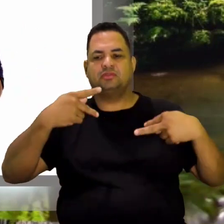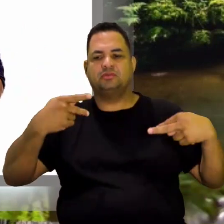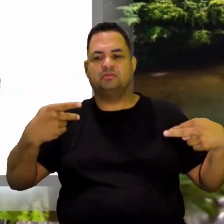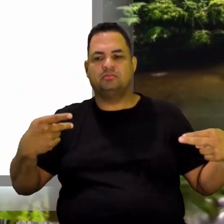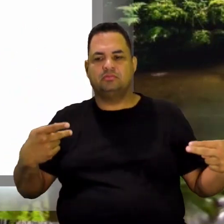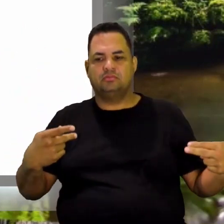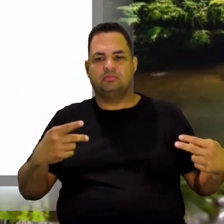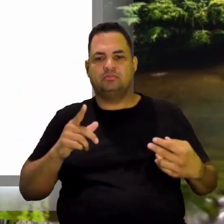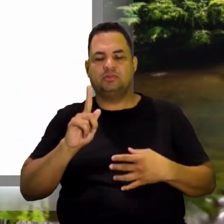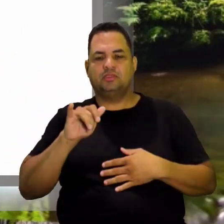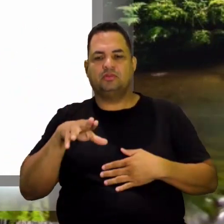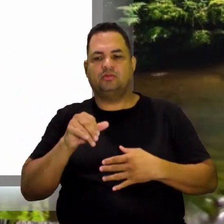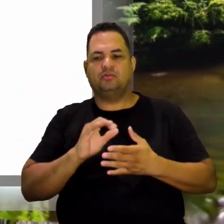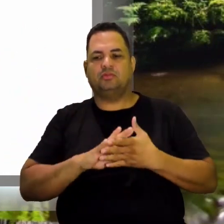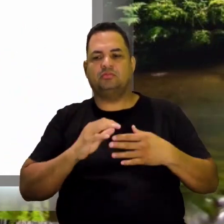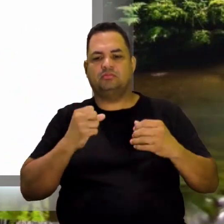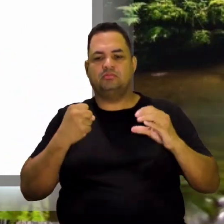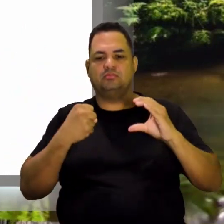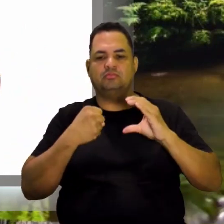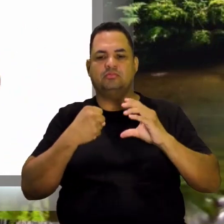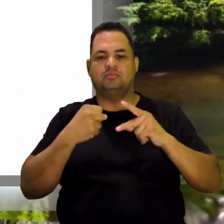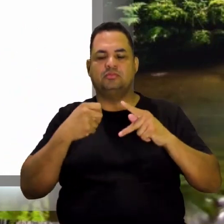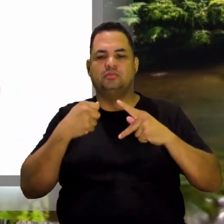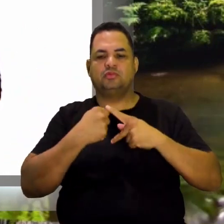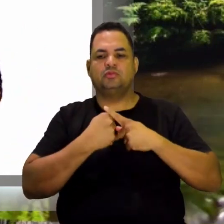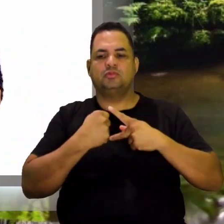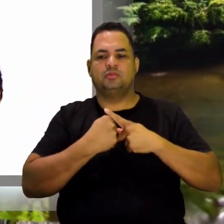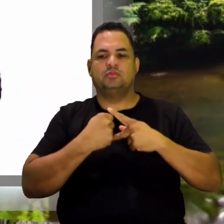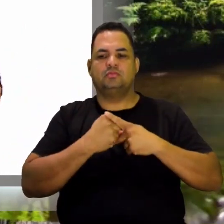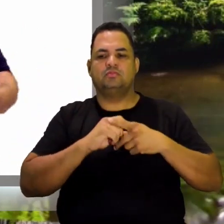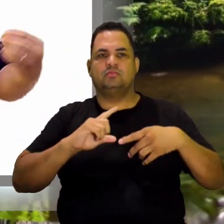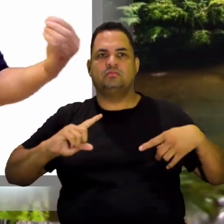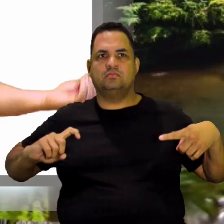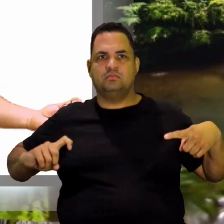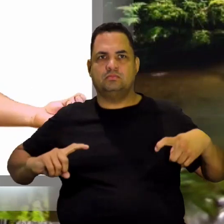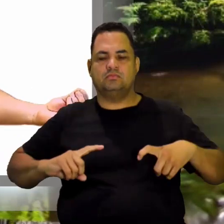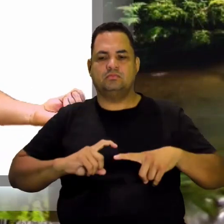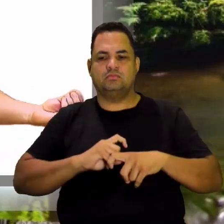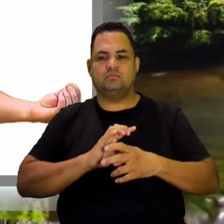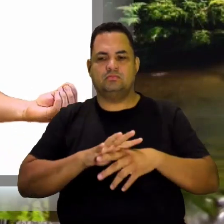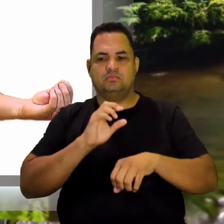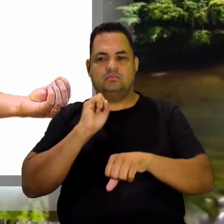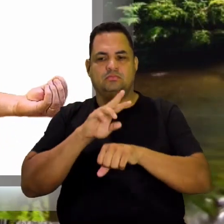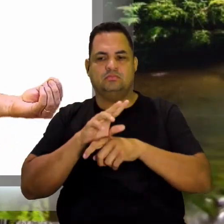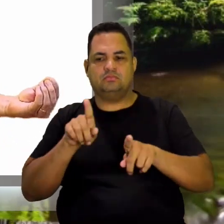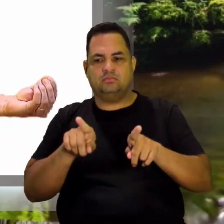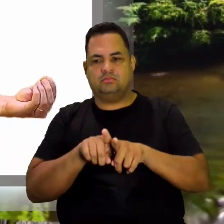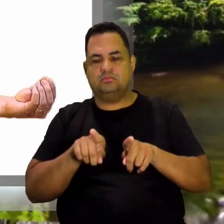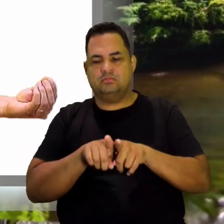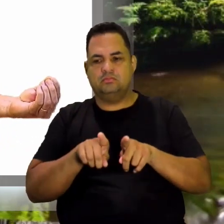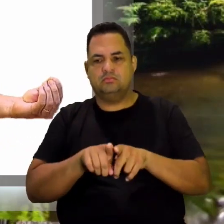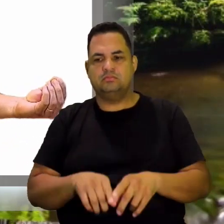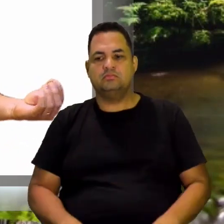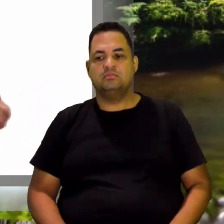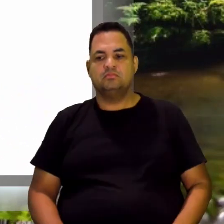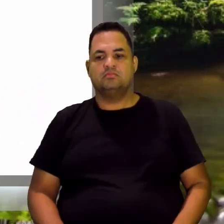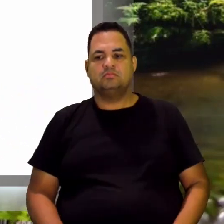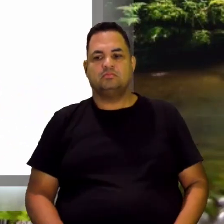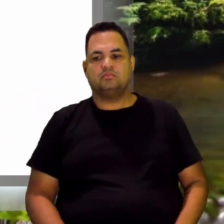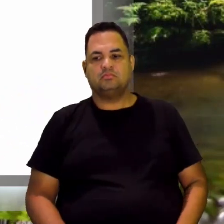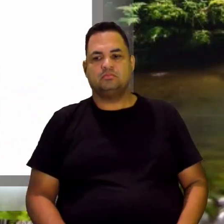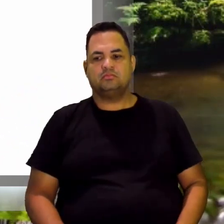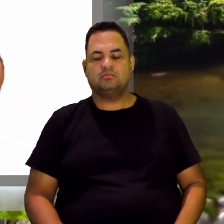tem o genoma de um protozoário, tem o genoma até mesmo do vírus, que não é um determinado ser vivo,